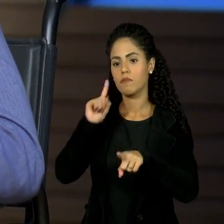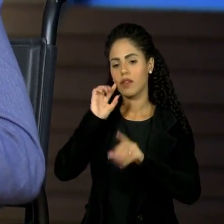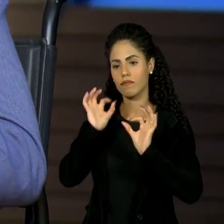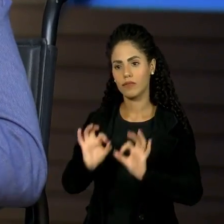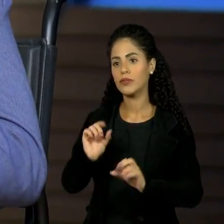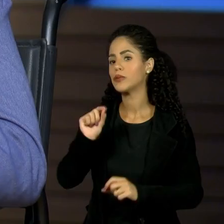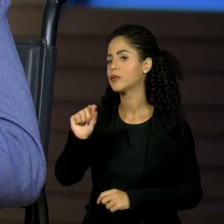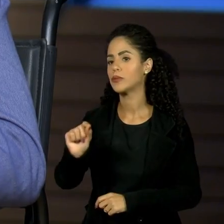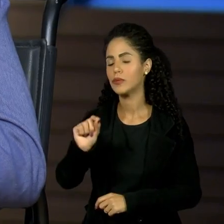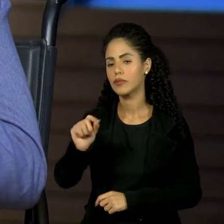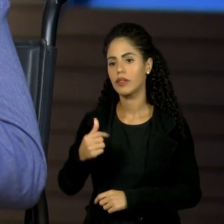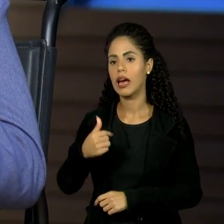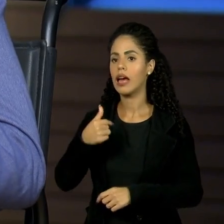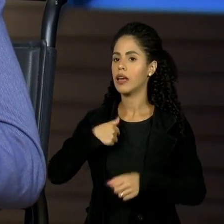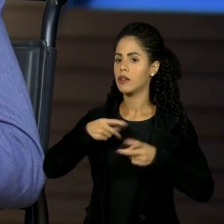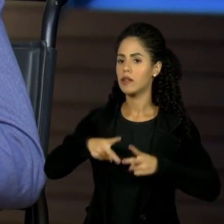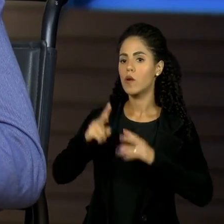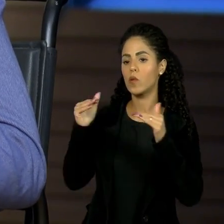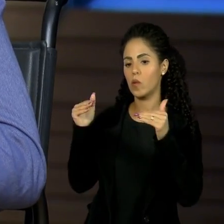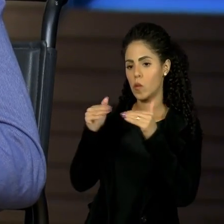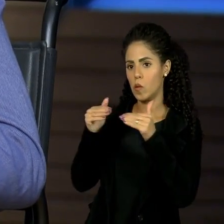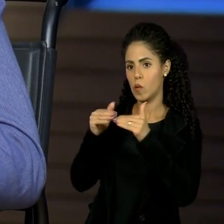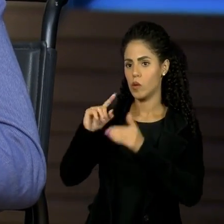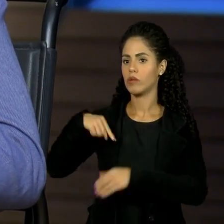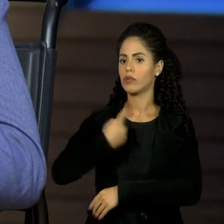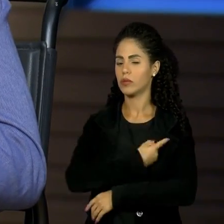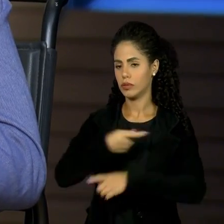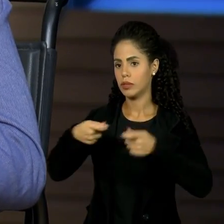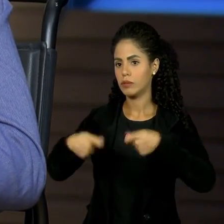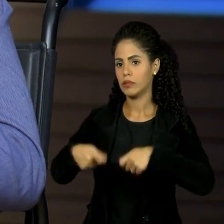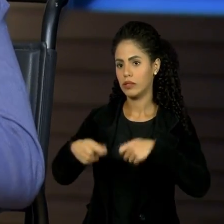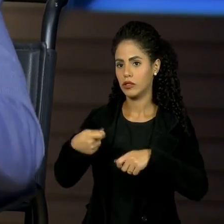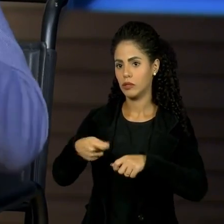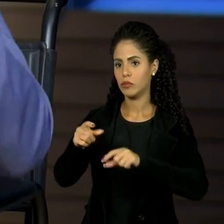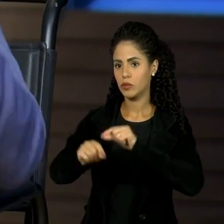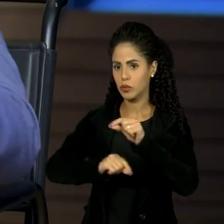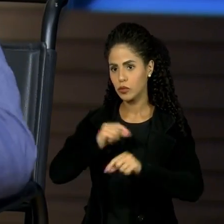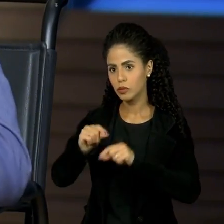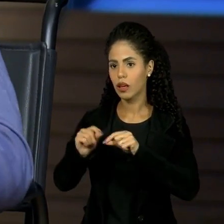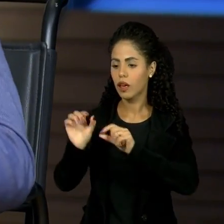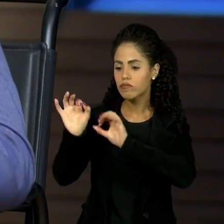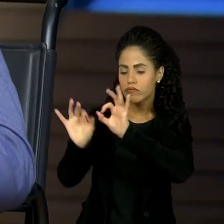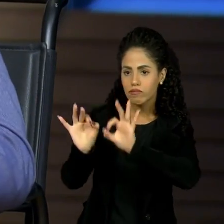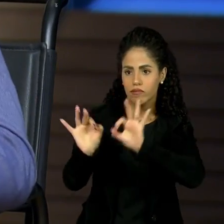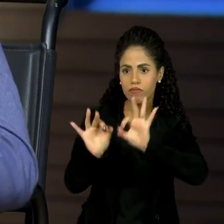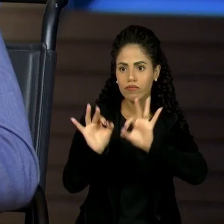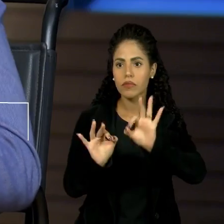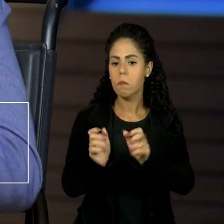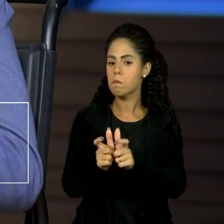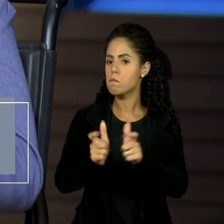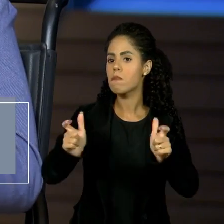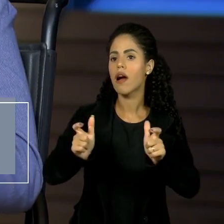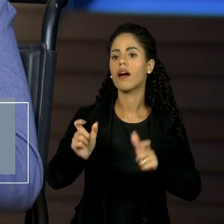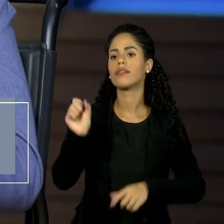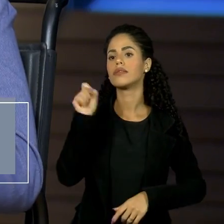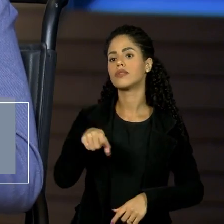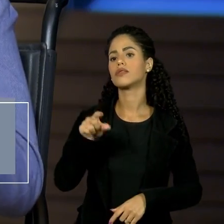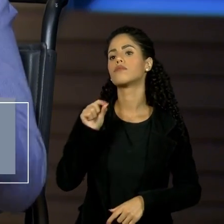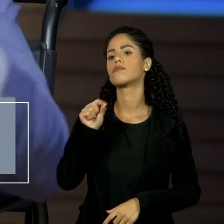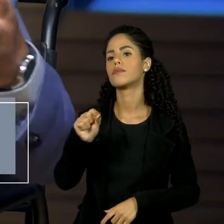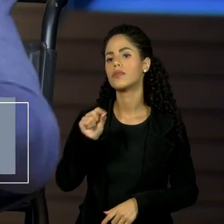muito é que eu concordo que a gente precisa de programas macro